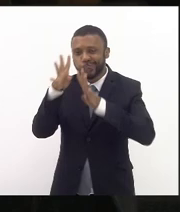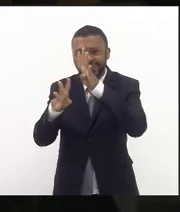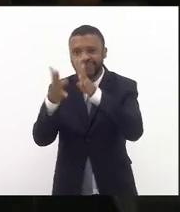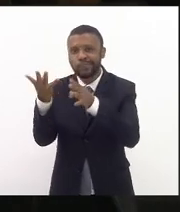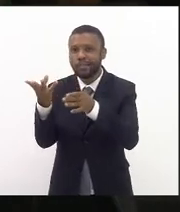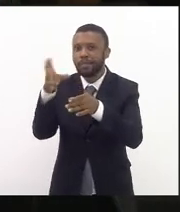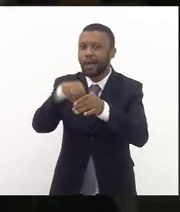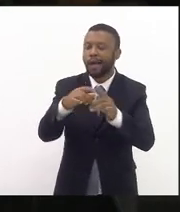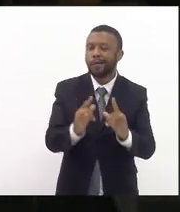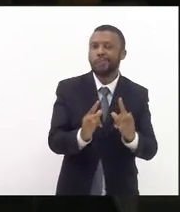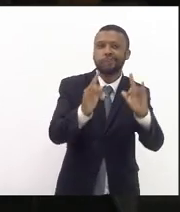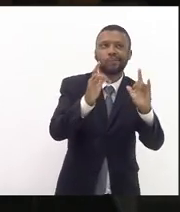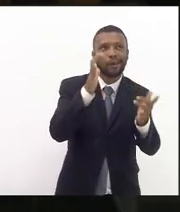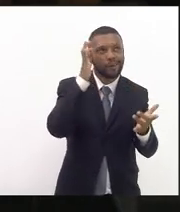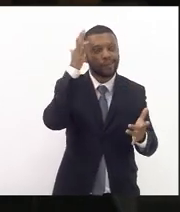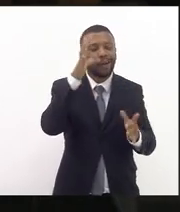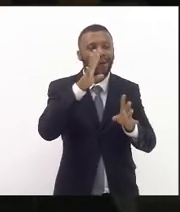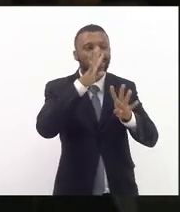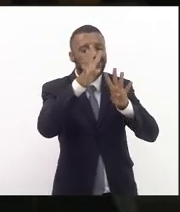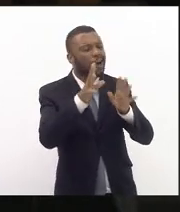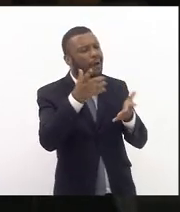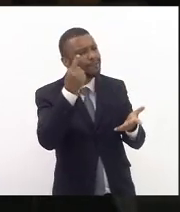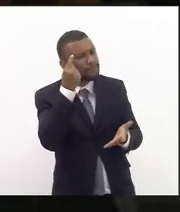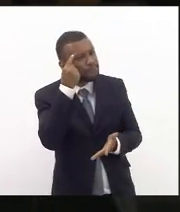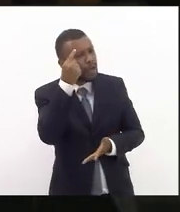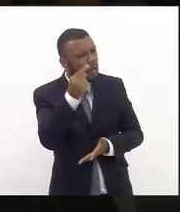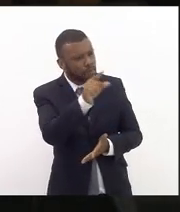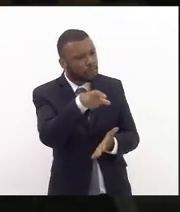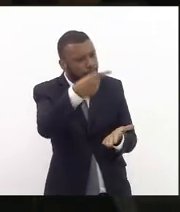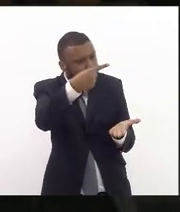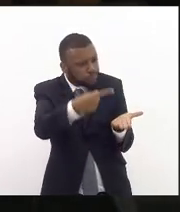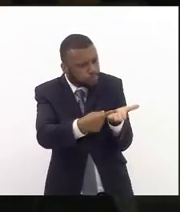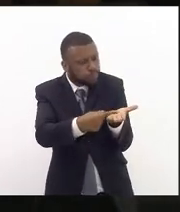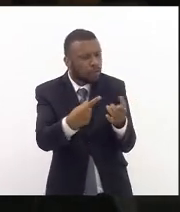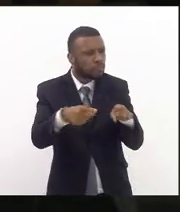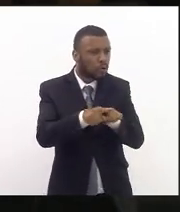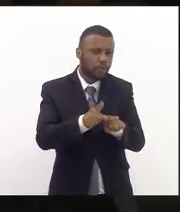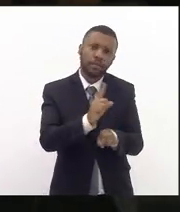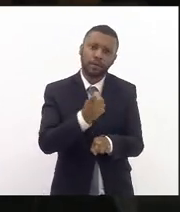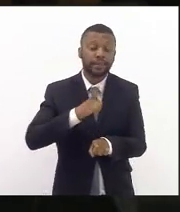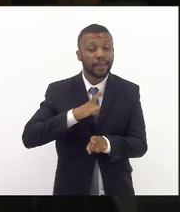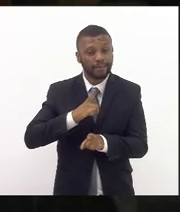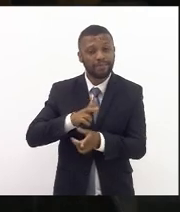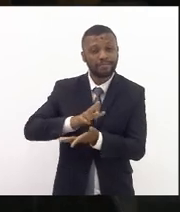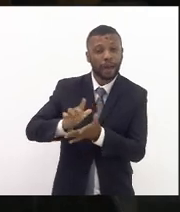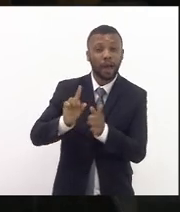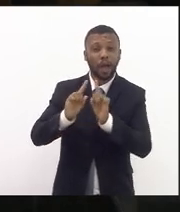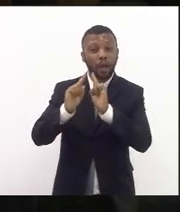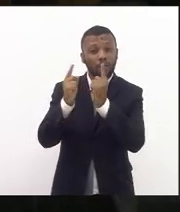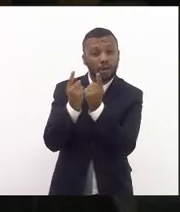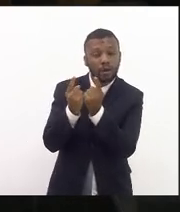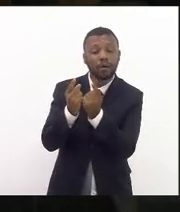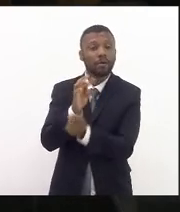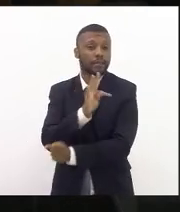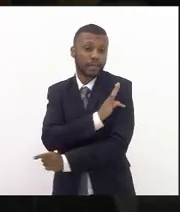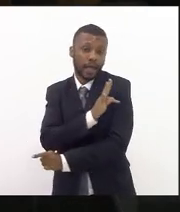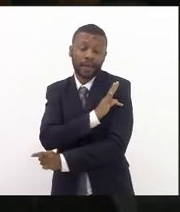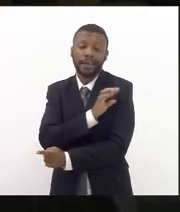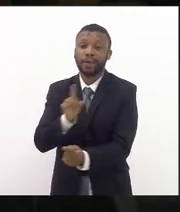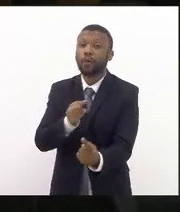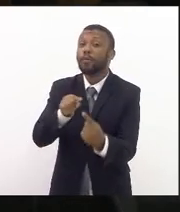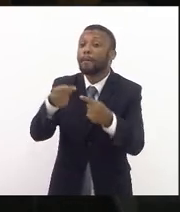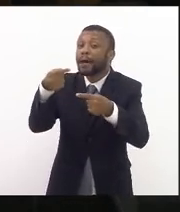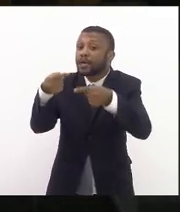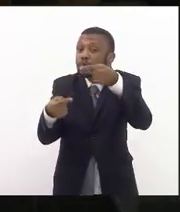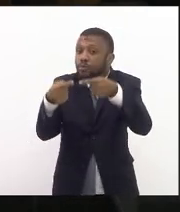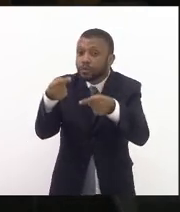decidiu celebrar um convênio? Não. Deve ter havido alguma reunião técnica ou um conjunto de reuniões técnicas para deliberar